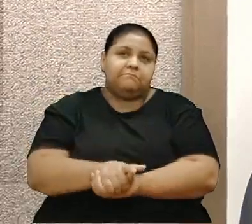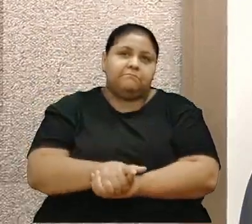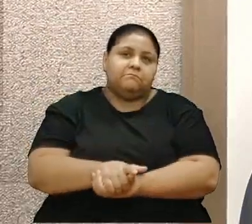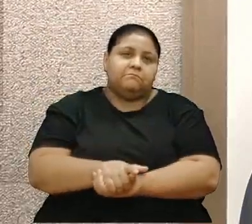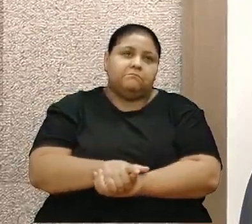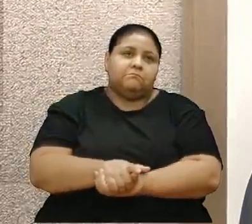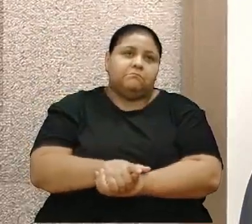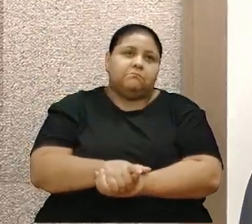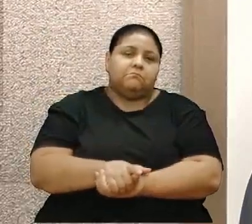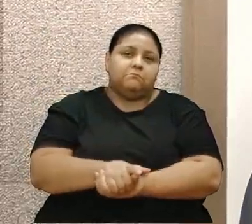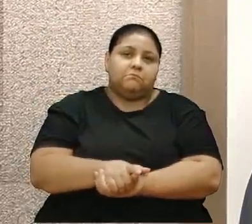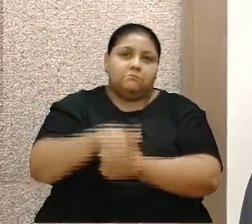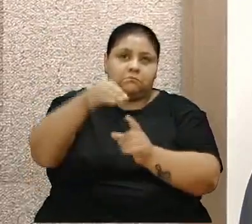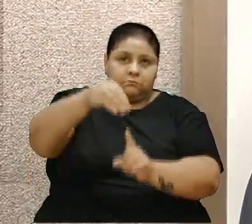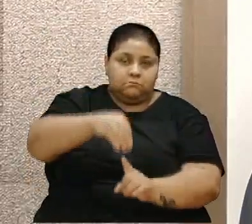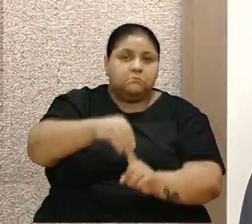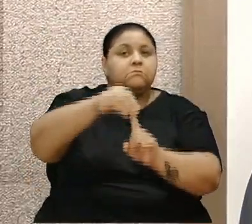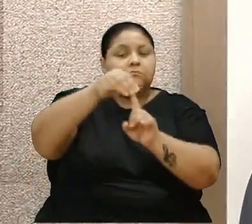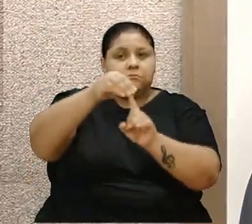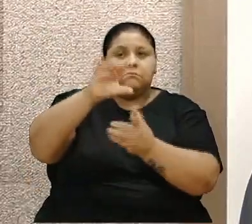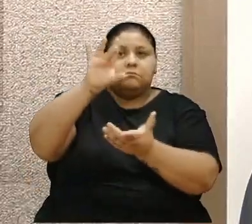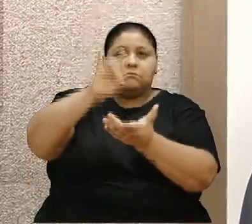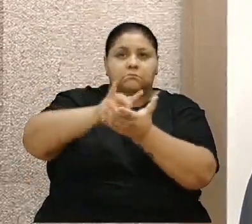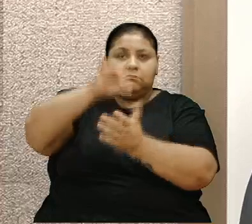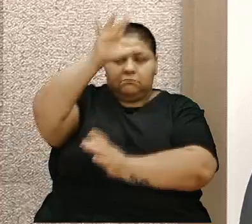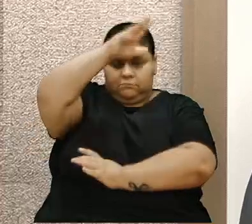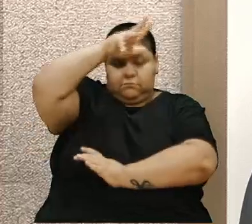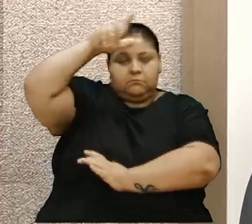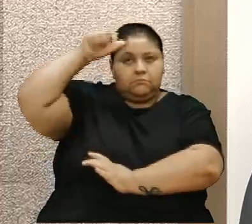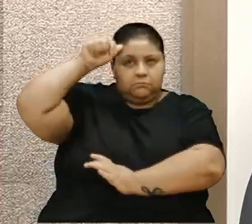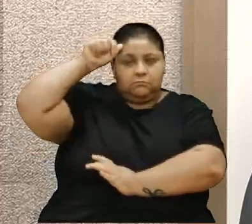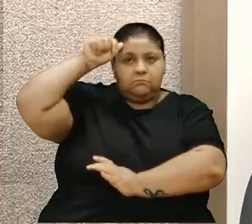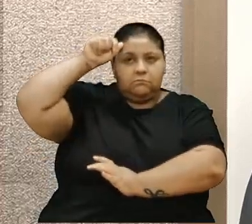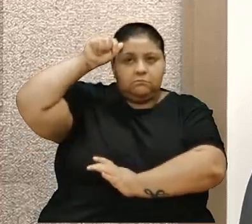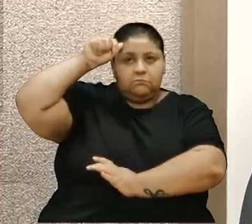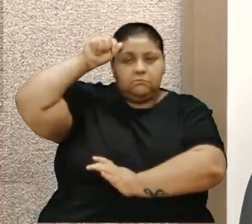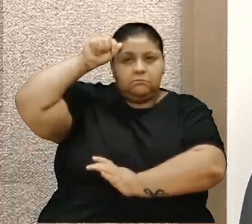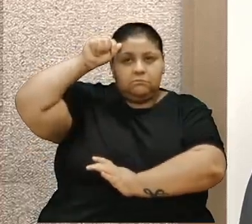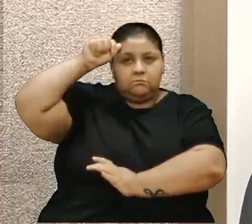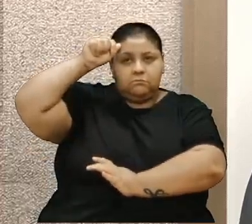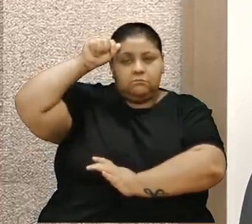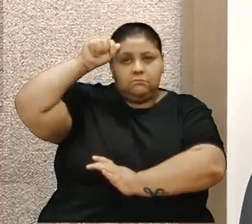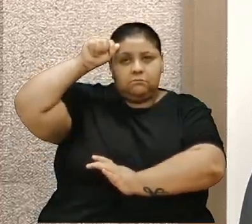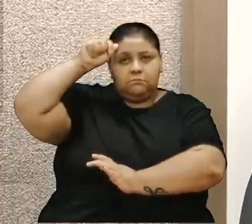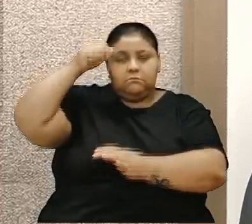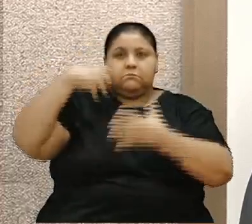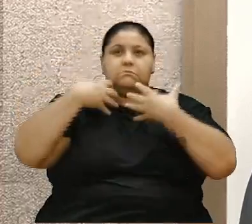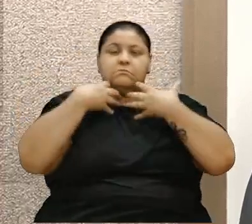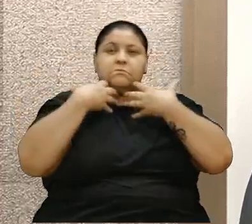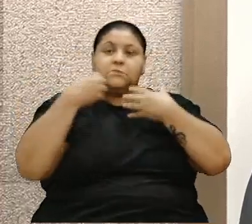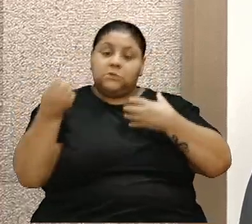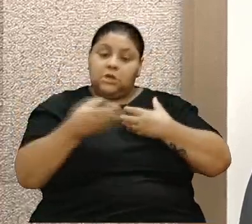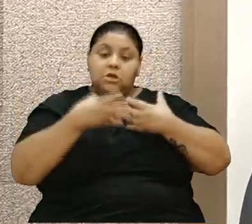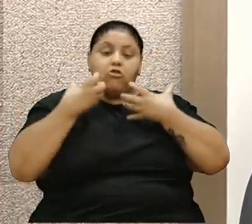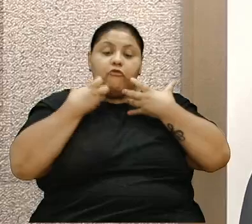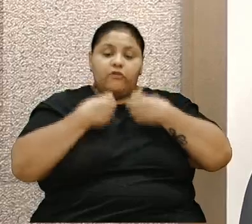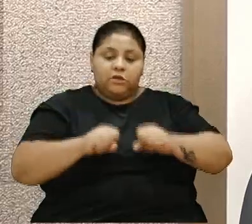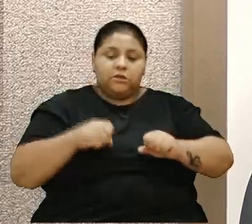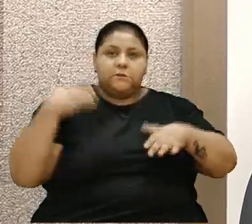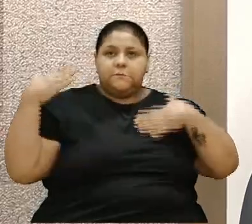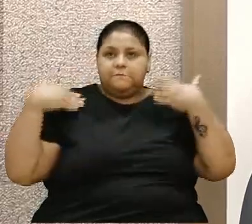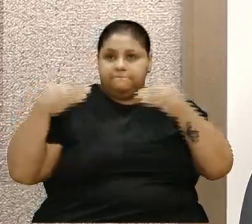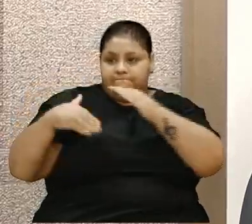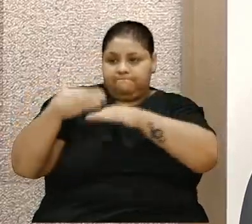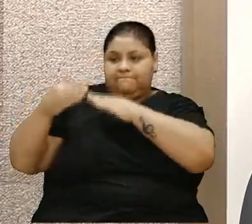Nesse sentido, a prioridade estabelecida pelo município é de colocar a nova Secretaria de Turismo e Desenvolvimento